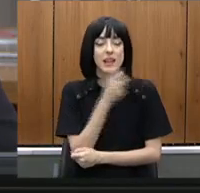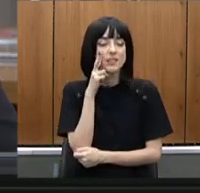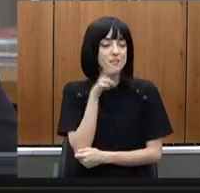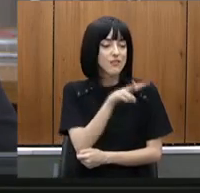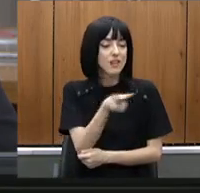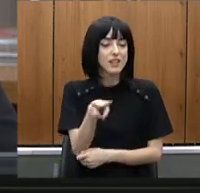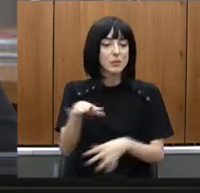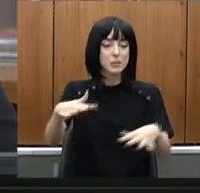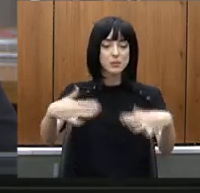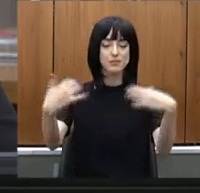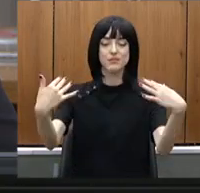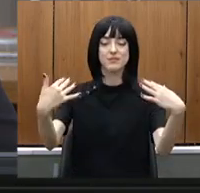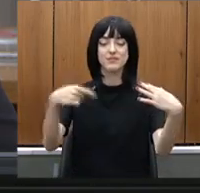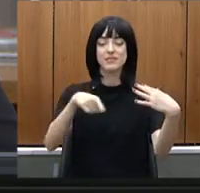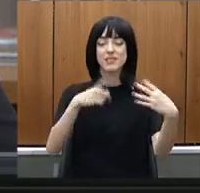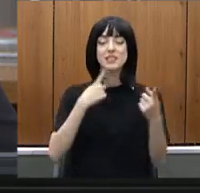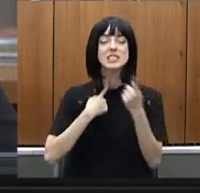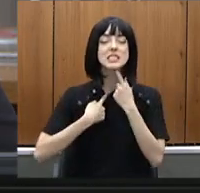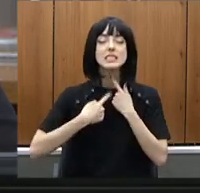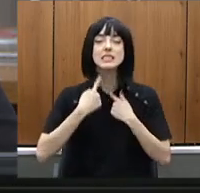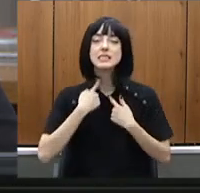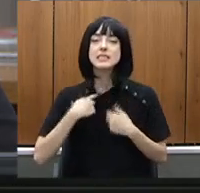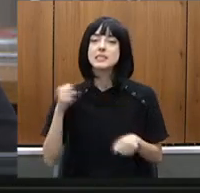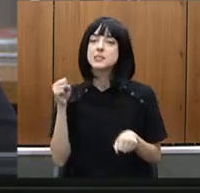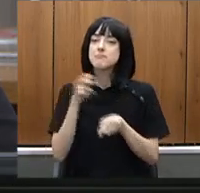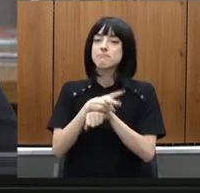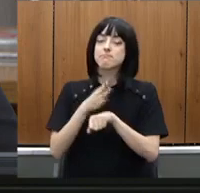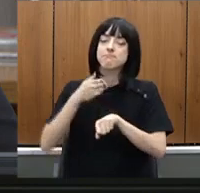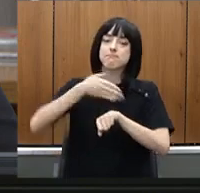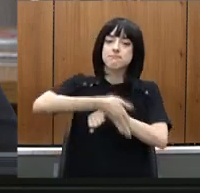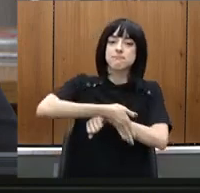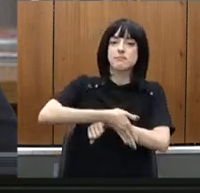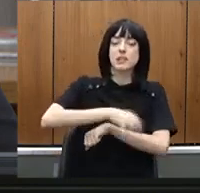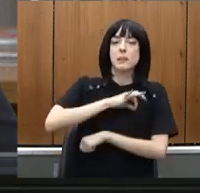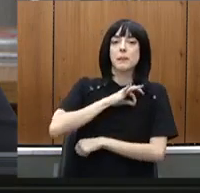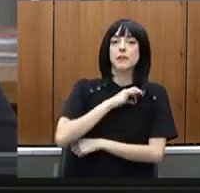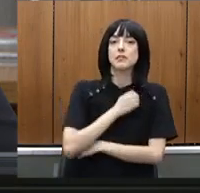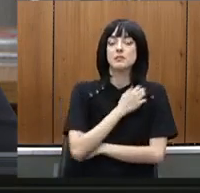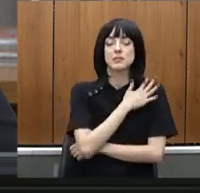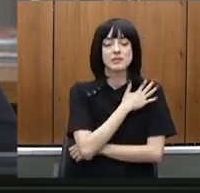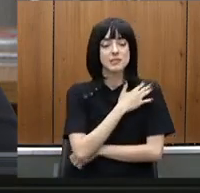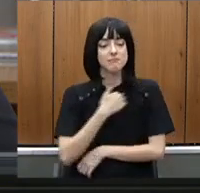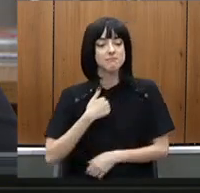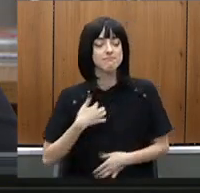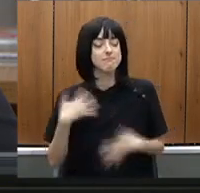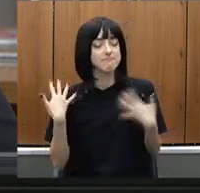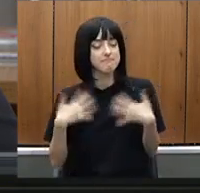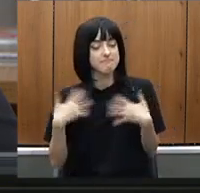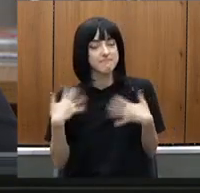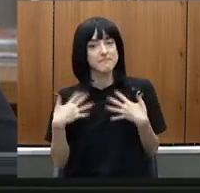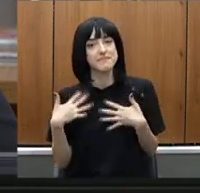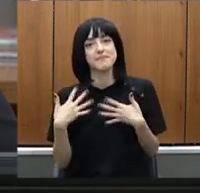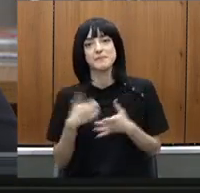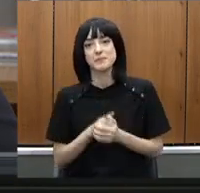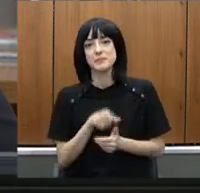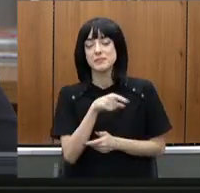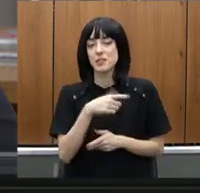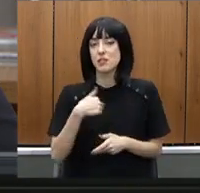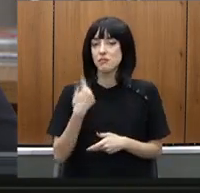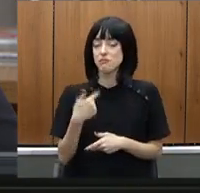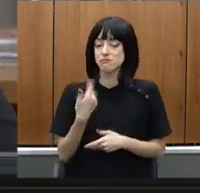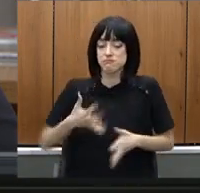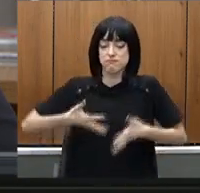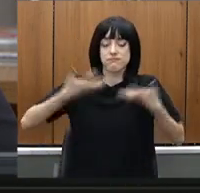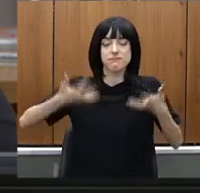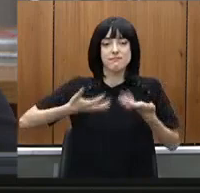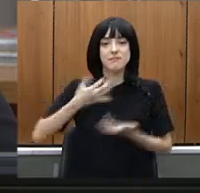deles desejo deles e isso eleva cada vez mais a nossa polícia militar cidadãs e cidadãos que